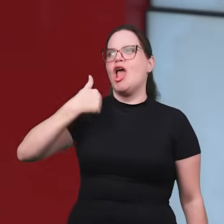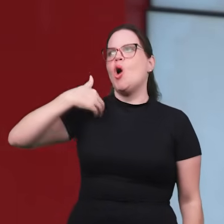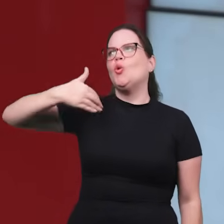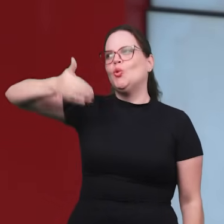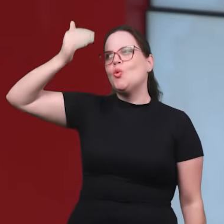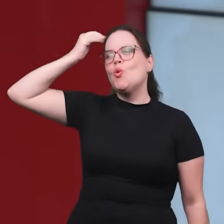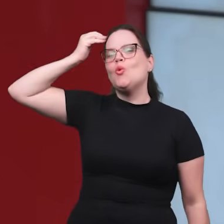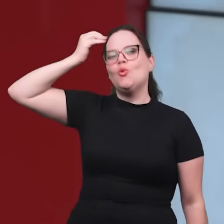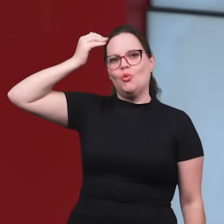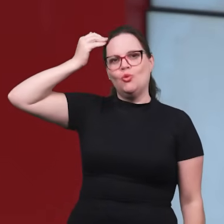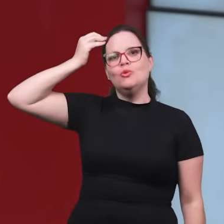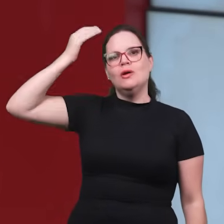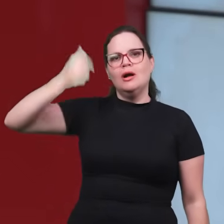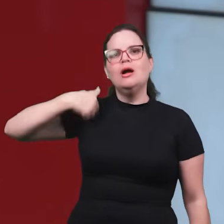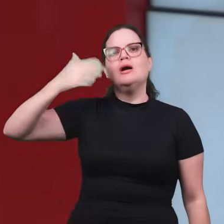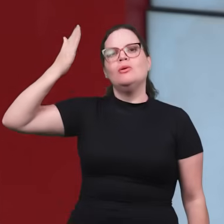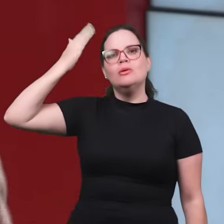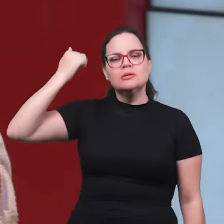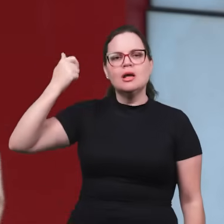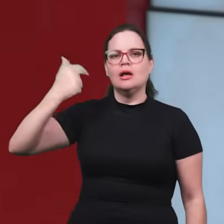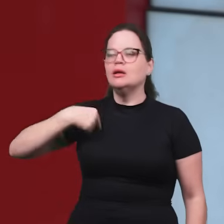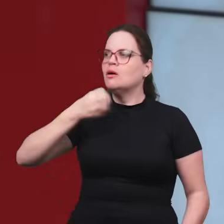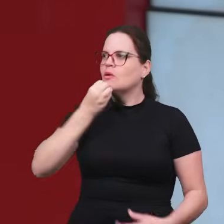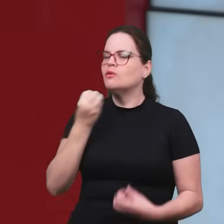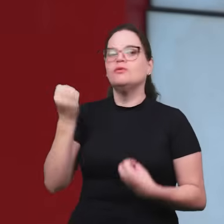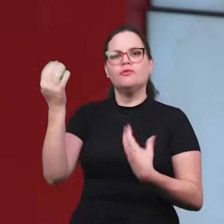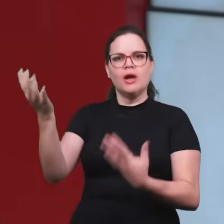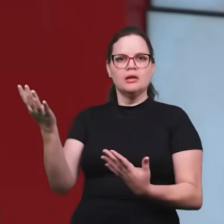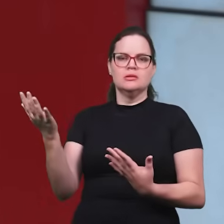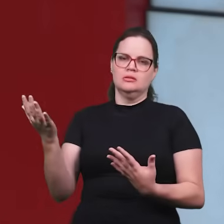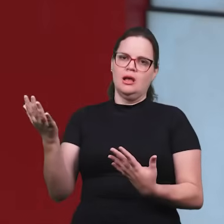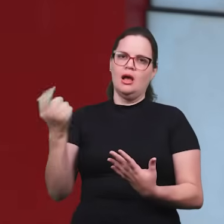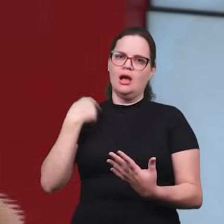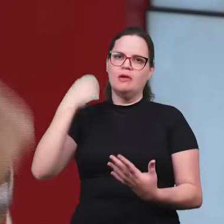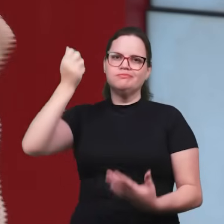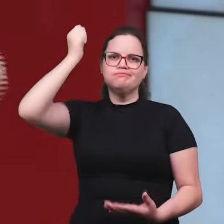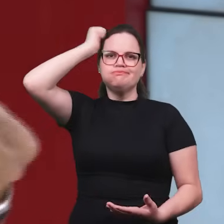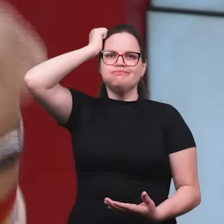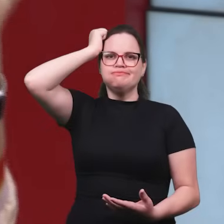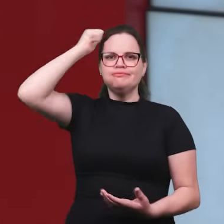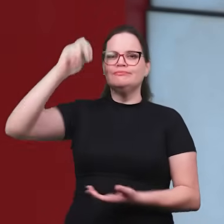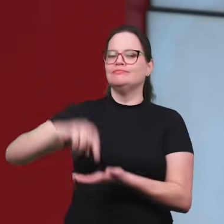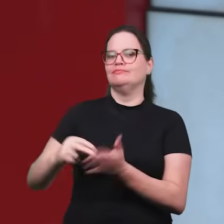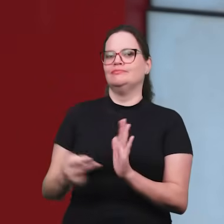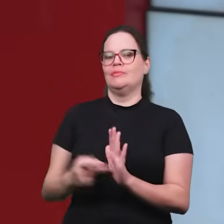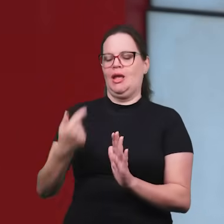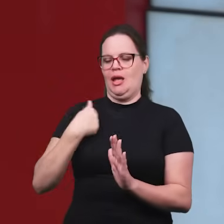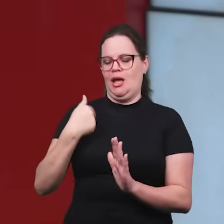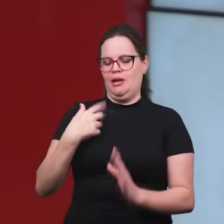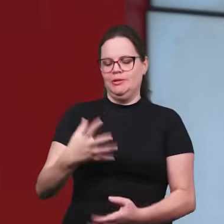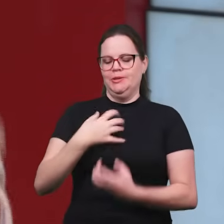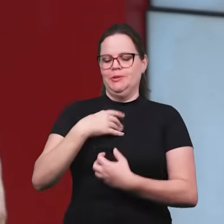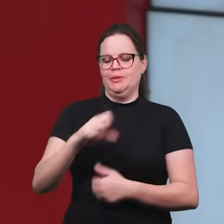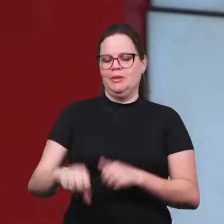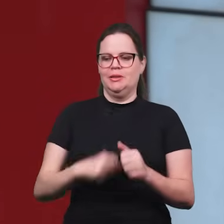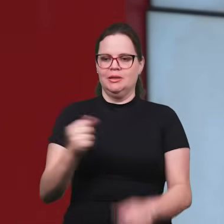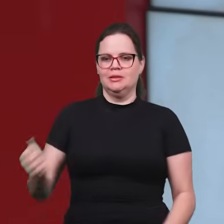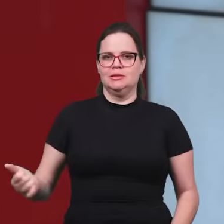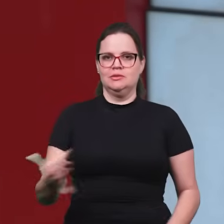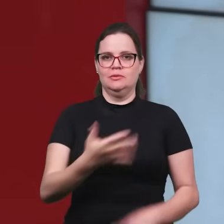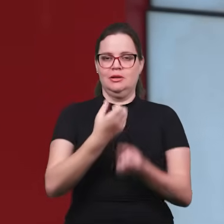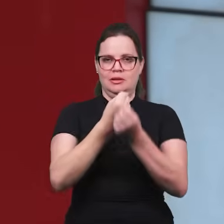nós confessamos diante de Deus a nossa culpa e nos arrependemos, é a hora que acontece a transformação, a